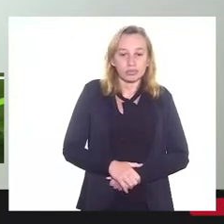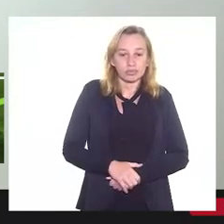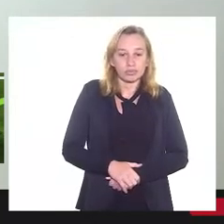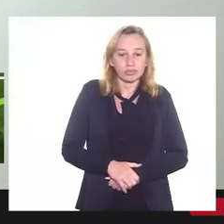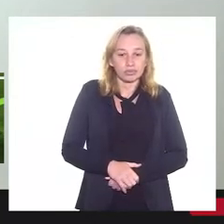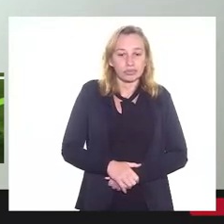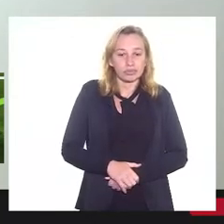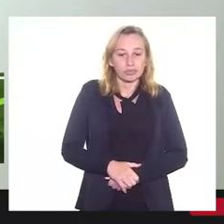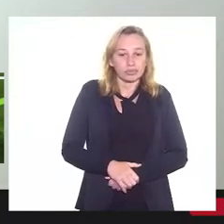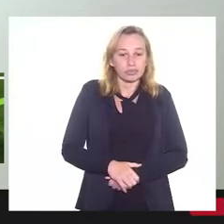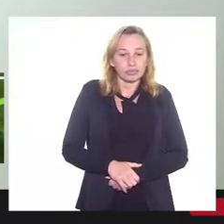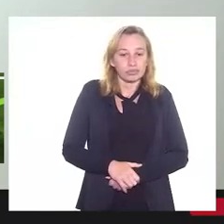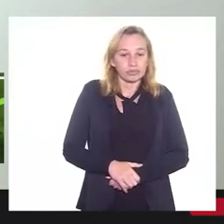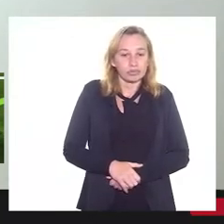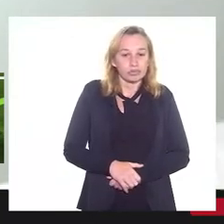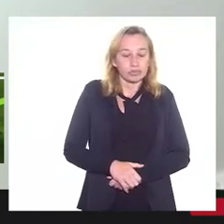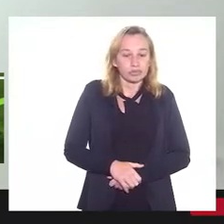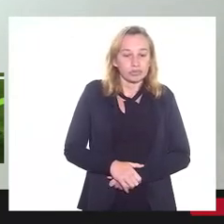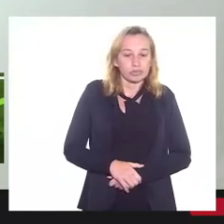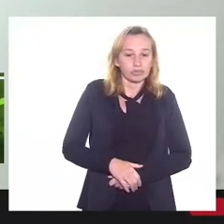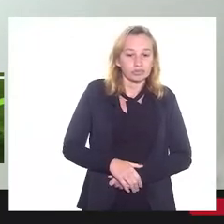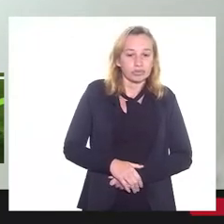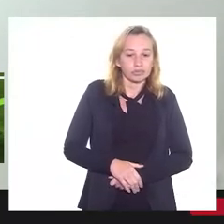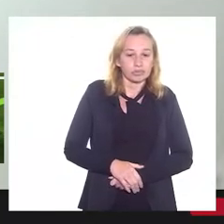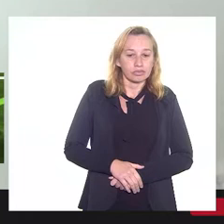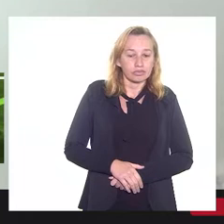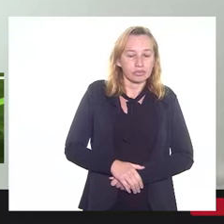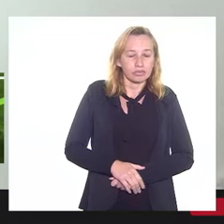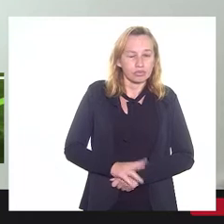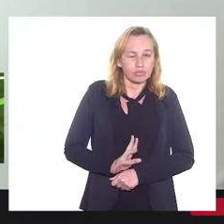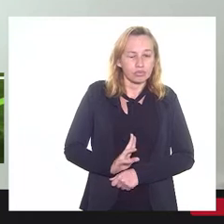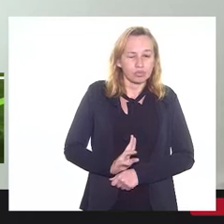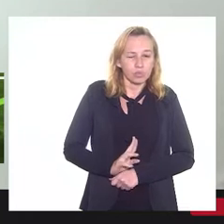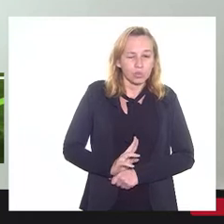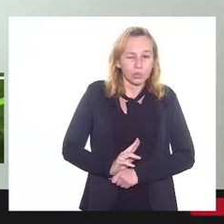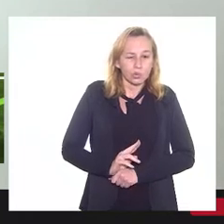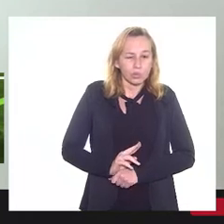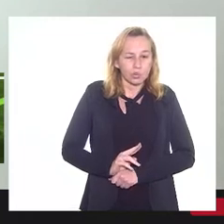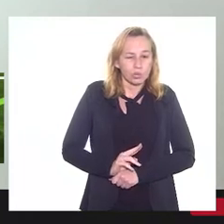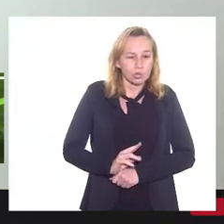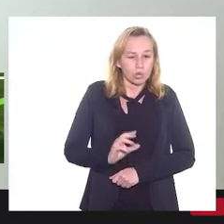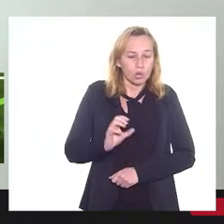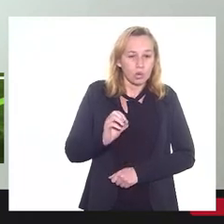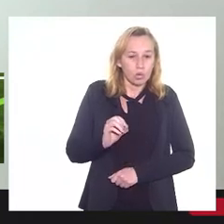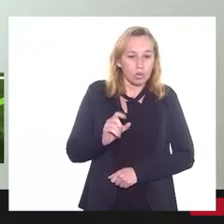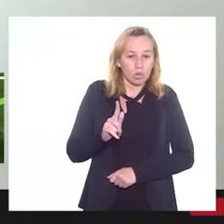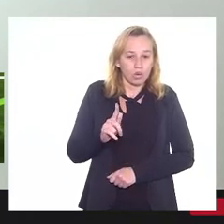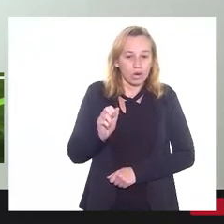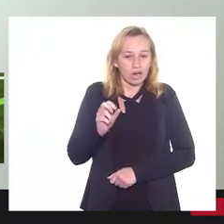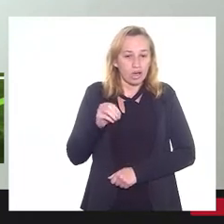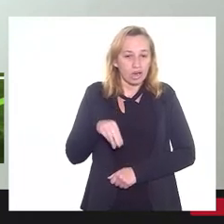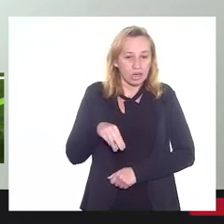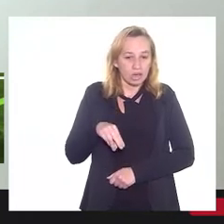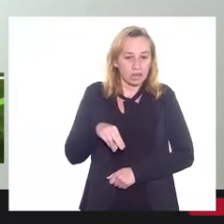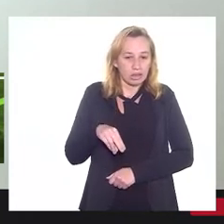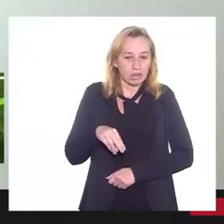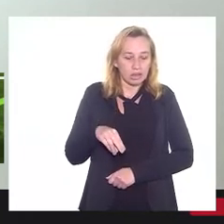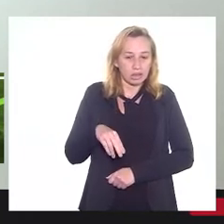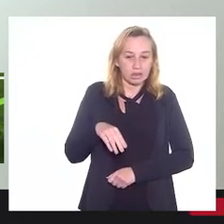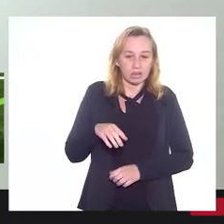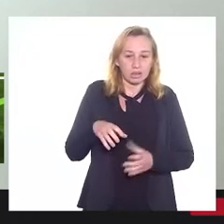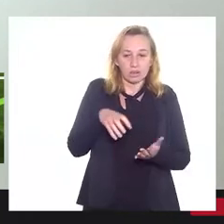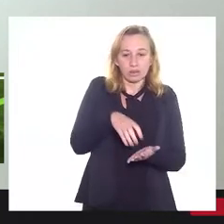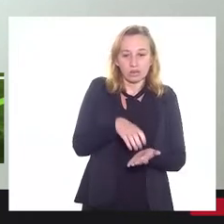nosso no foi Marcelo foi o o ogã eu quebro o Centro